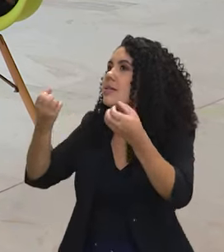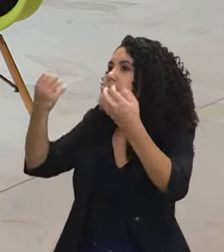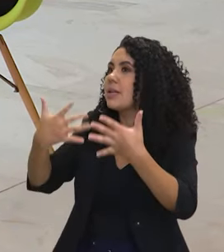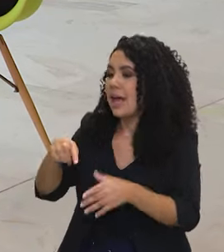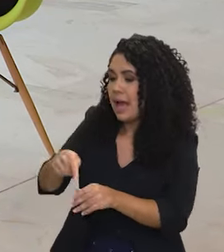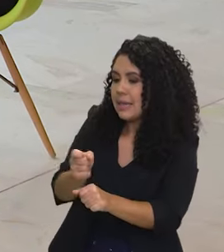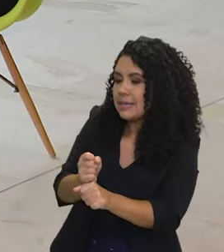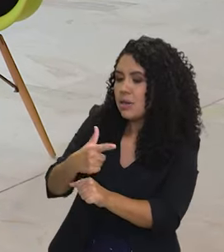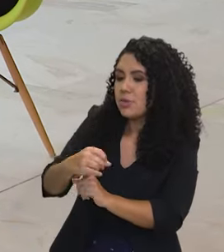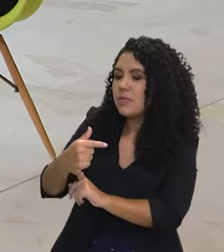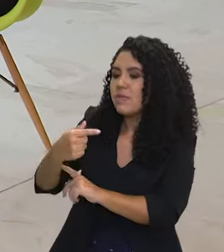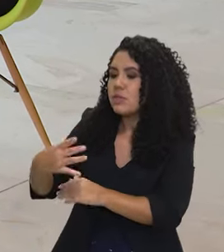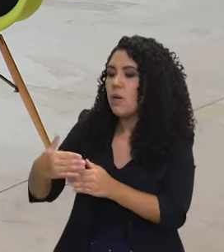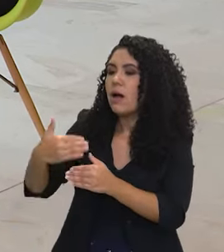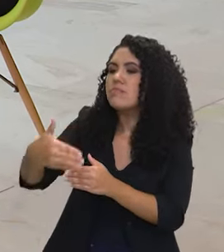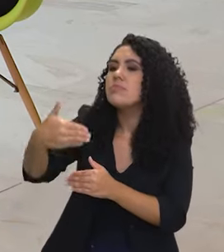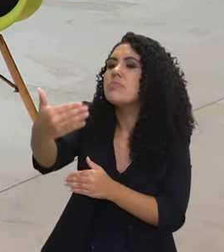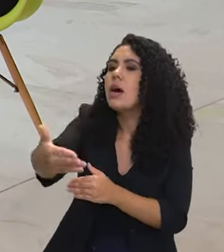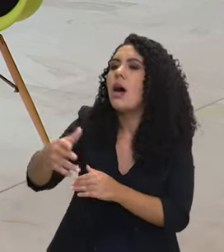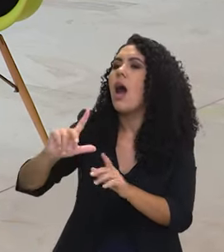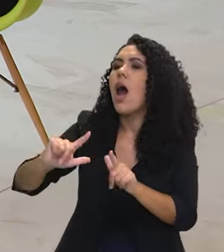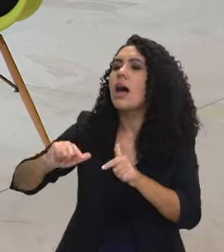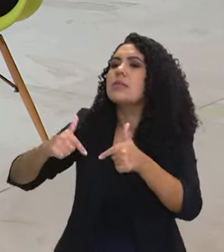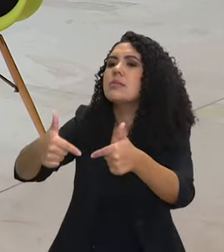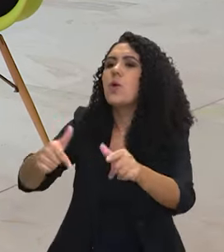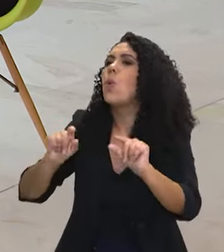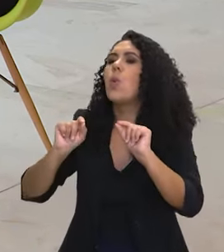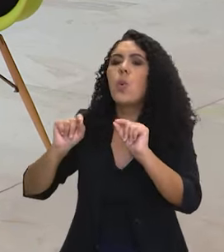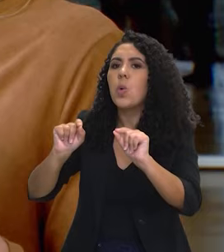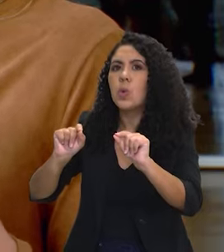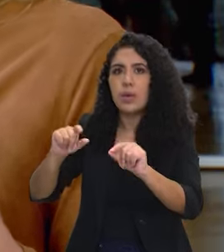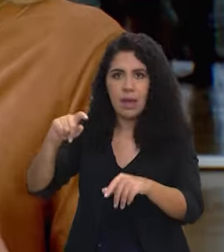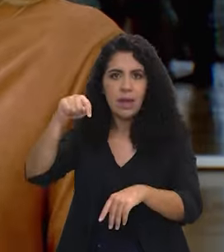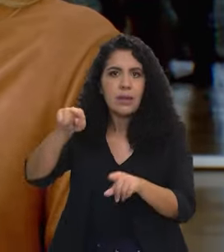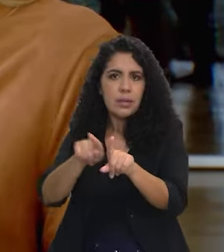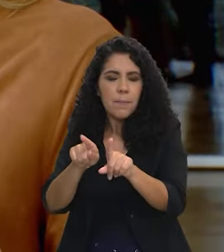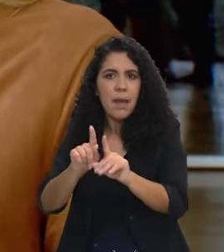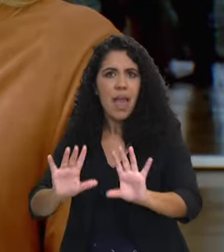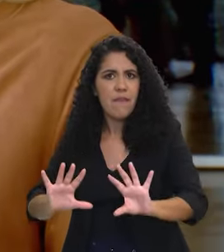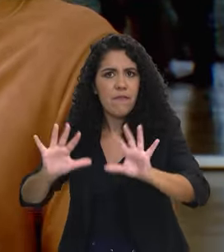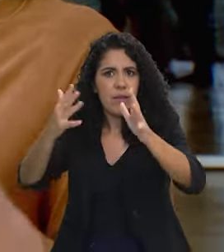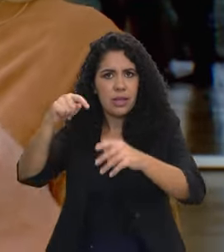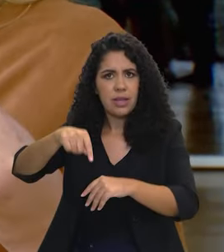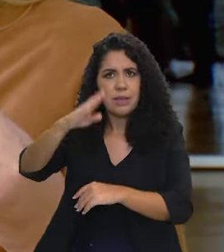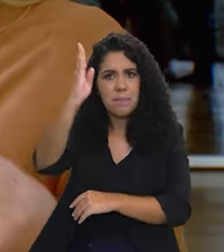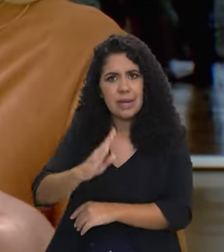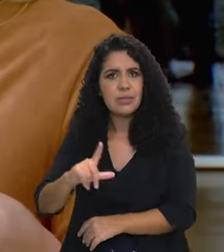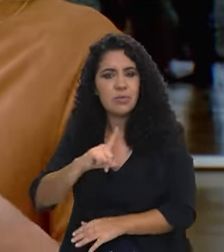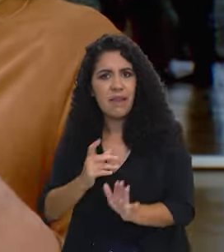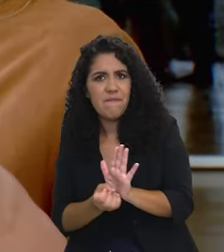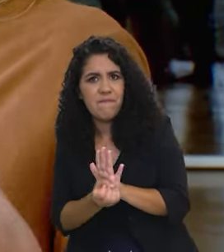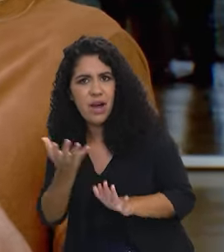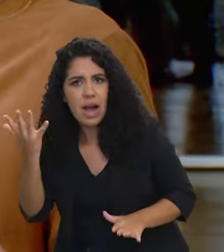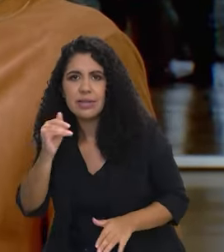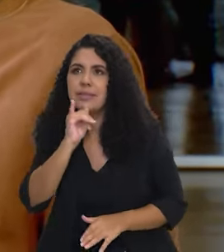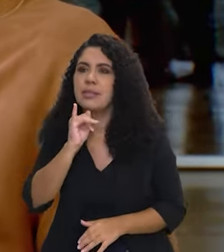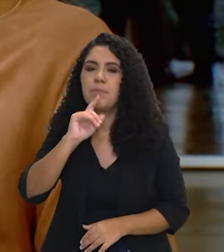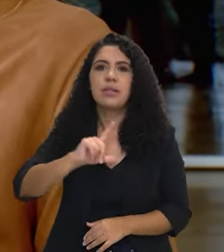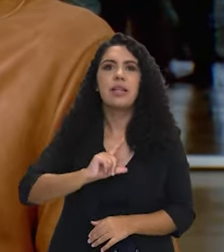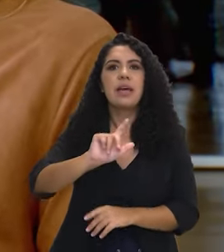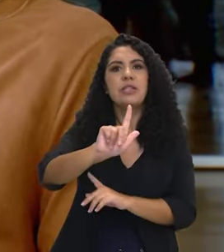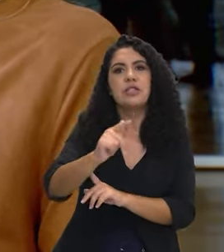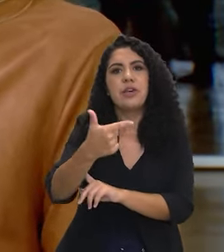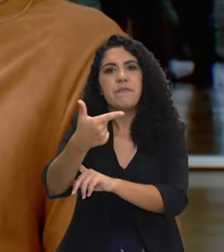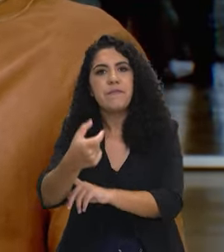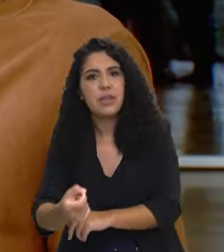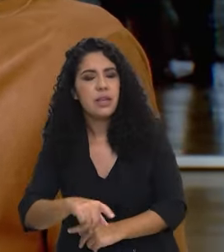esse ano e os próximos anos, né, em que a gente deve ter aqui no Brasil grandes eventos. Vamos sediar, né, o G20, estamos